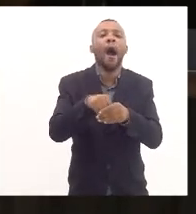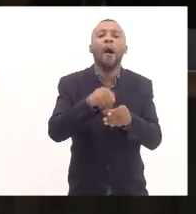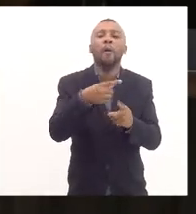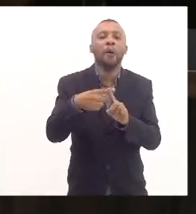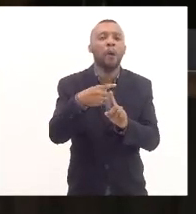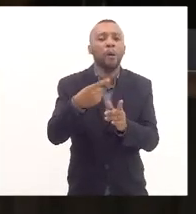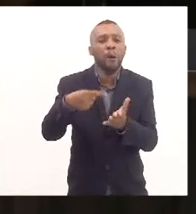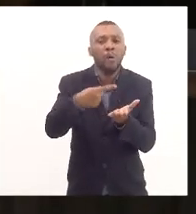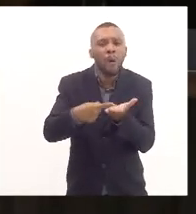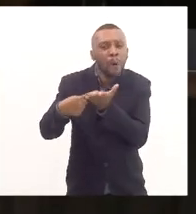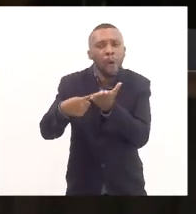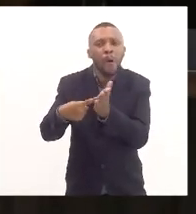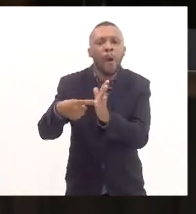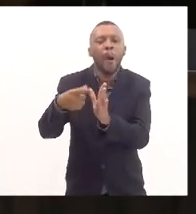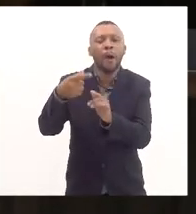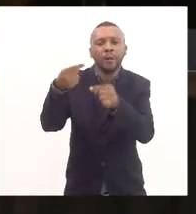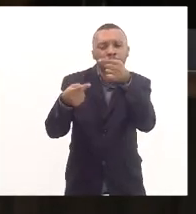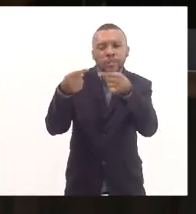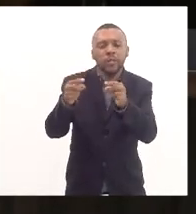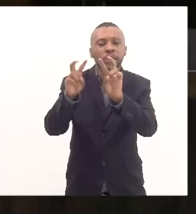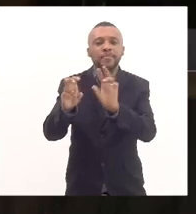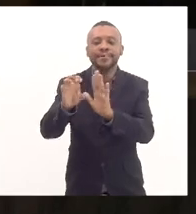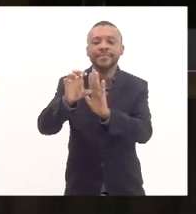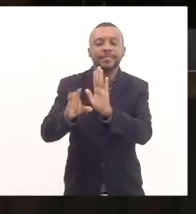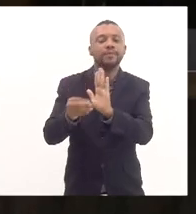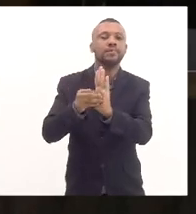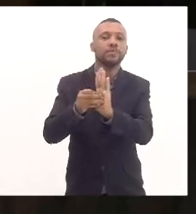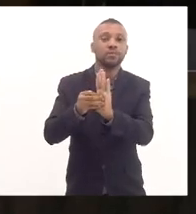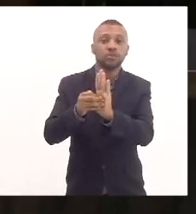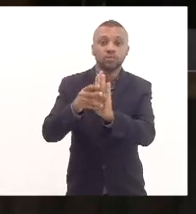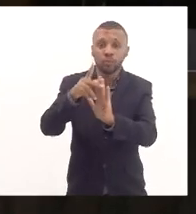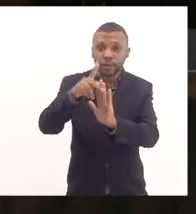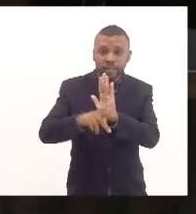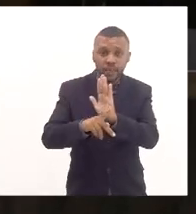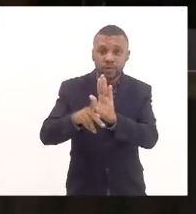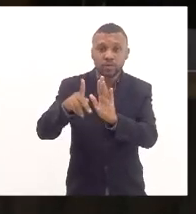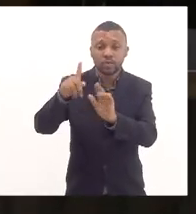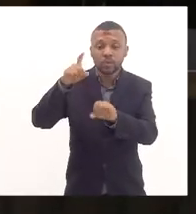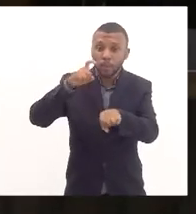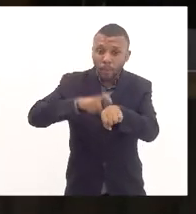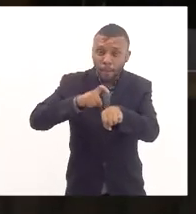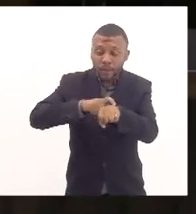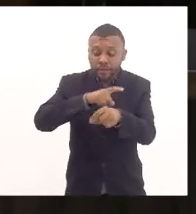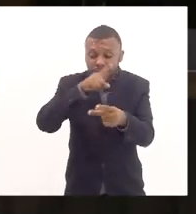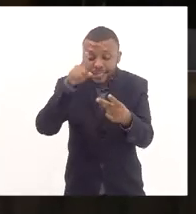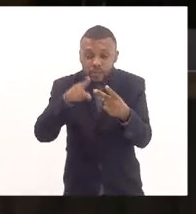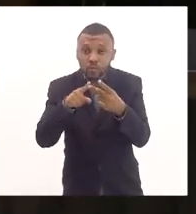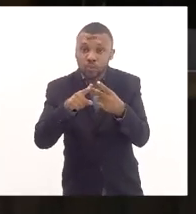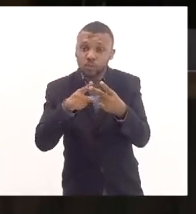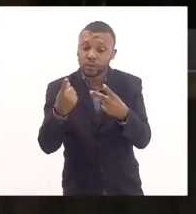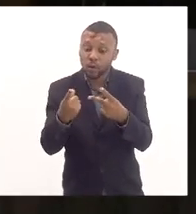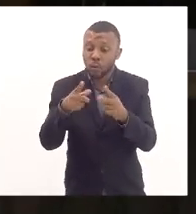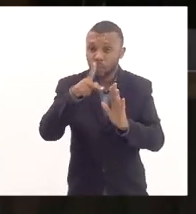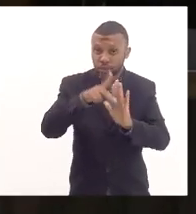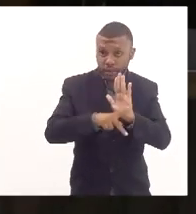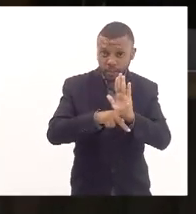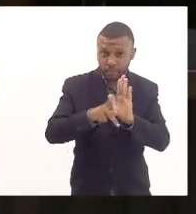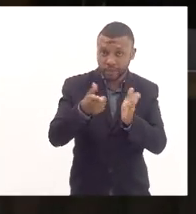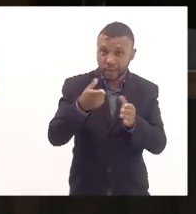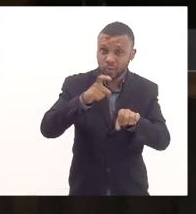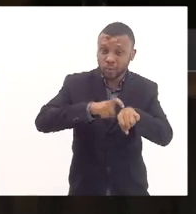A gente de fazer as emendas no projeto da segunda discussão como ele tem urgência não vai ter a segunda discussão